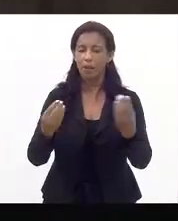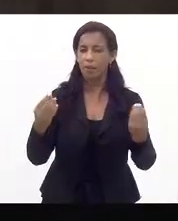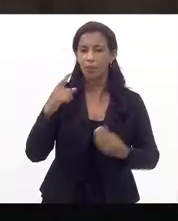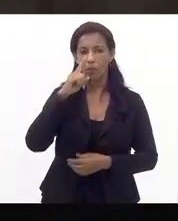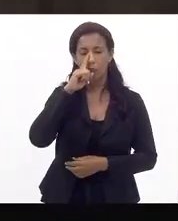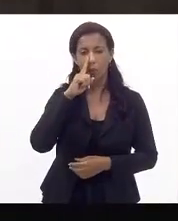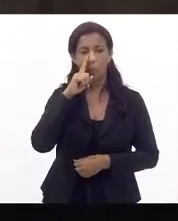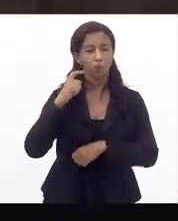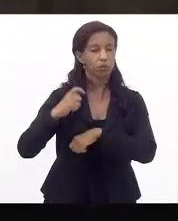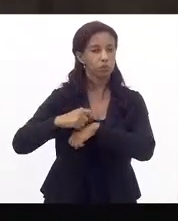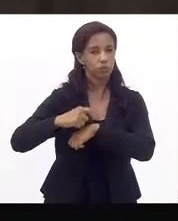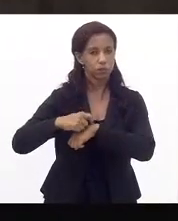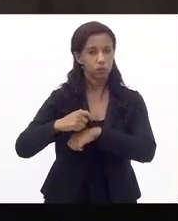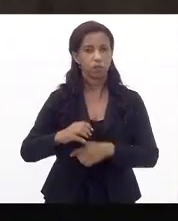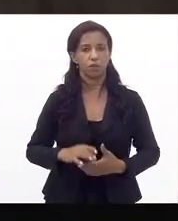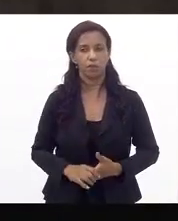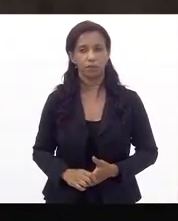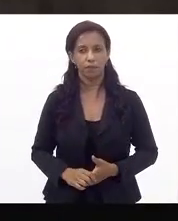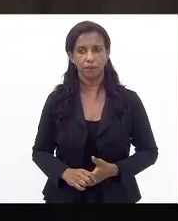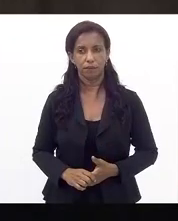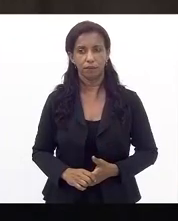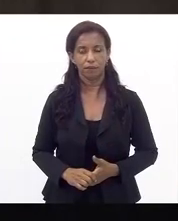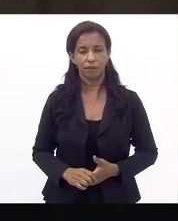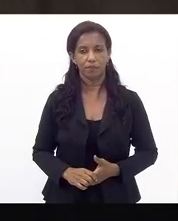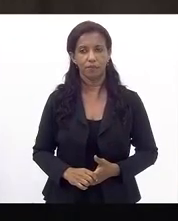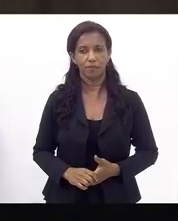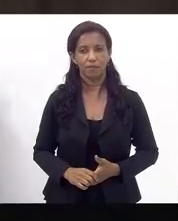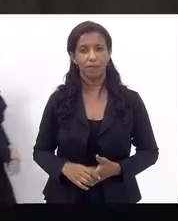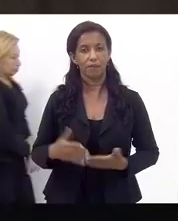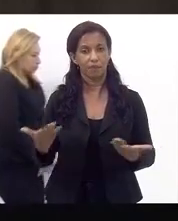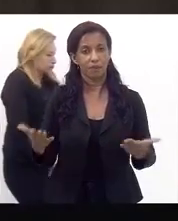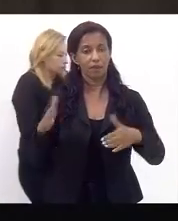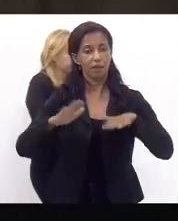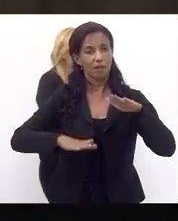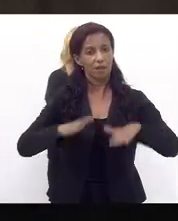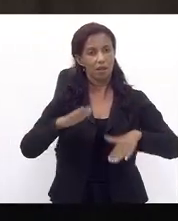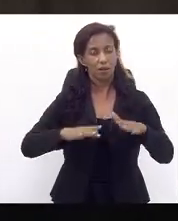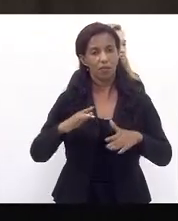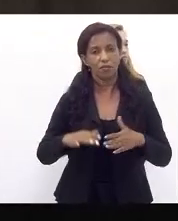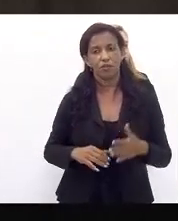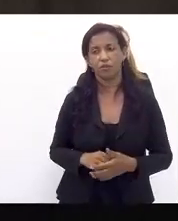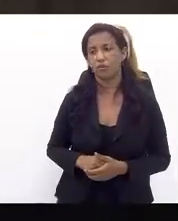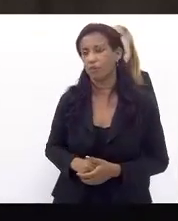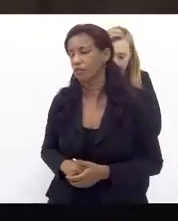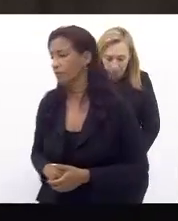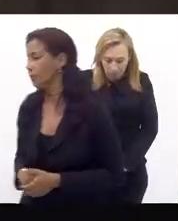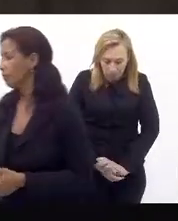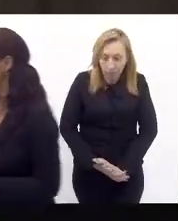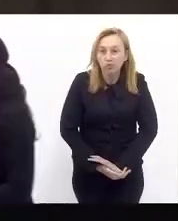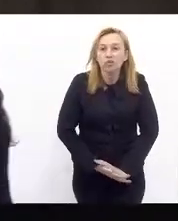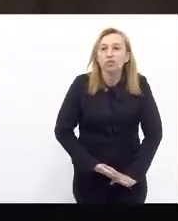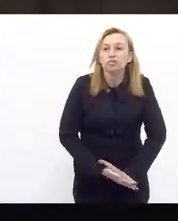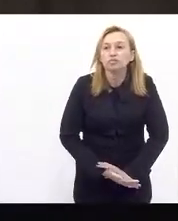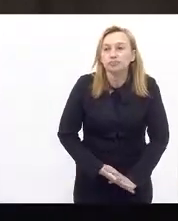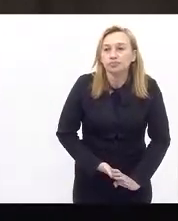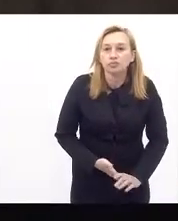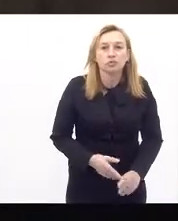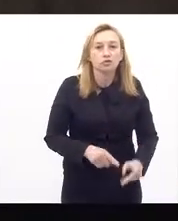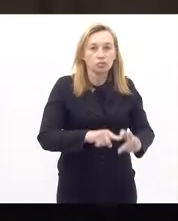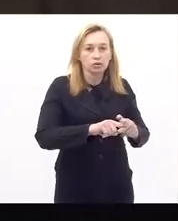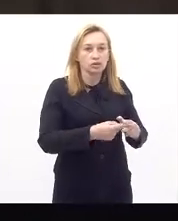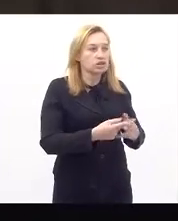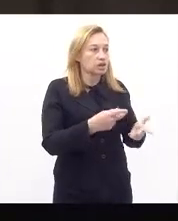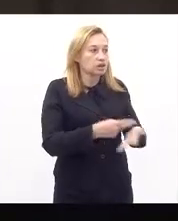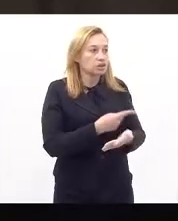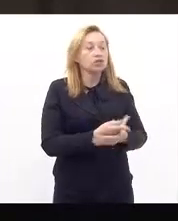muito tempo sim Líder é Talvez nós possamos corrigir essa injustiça e